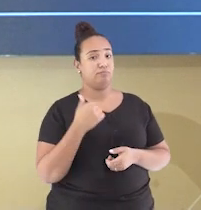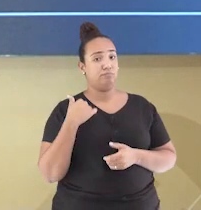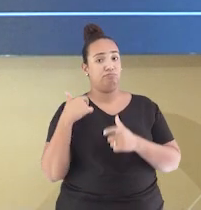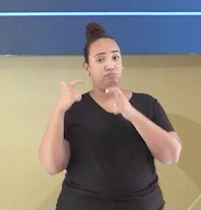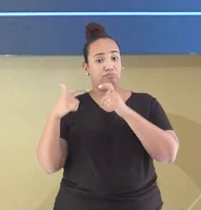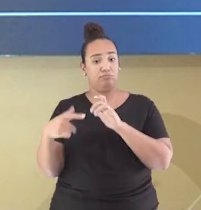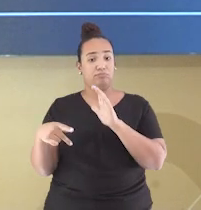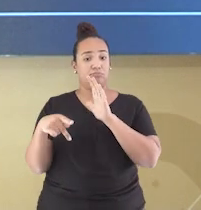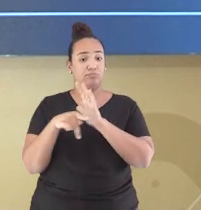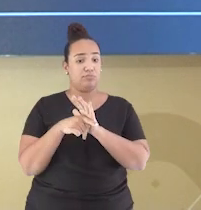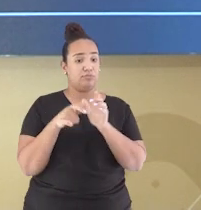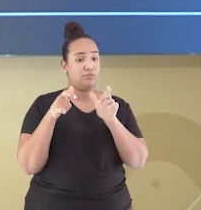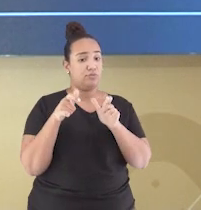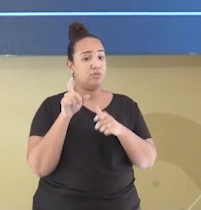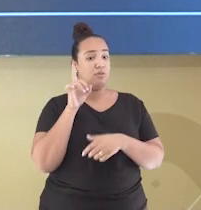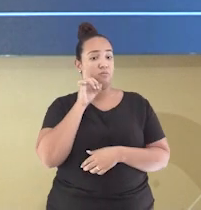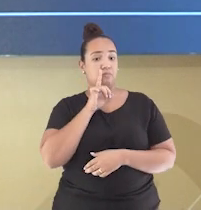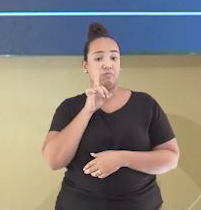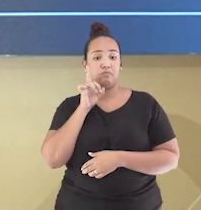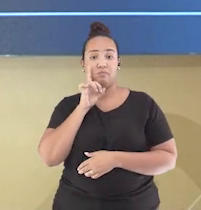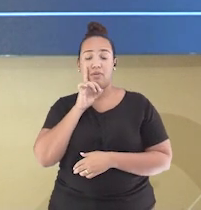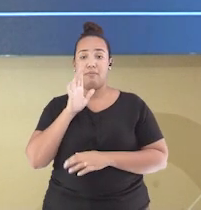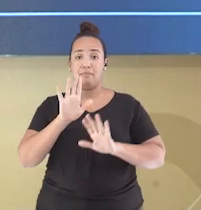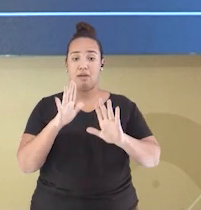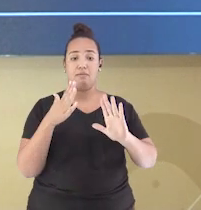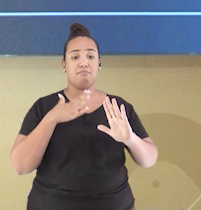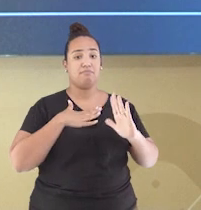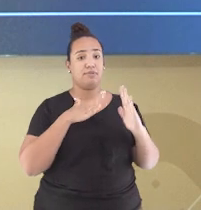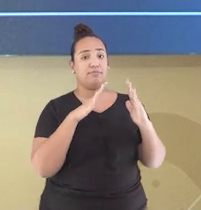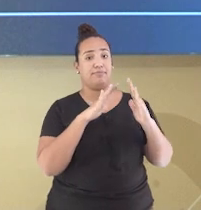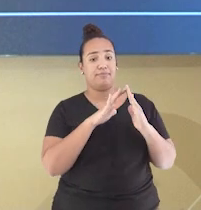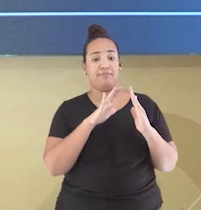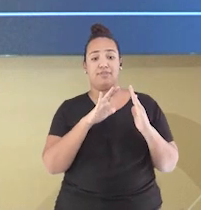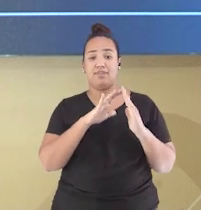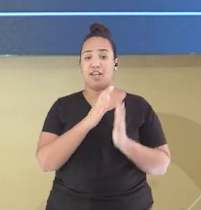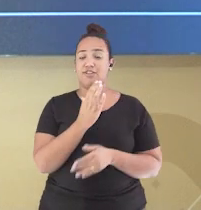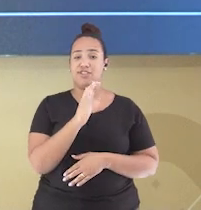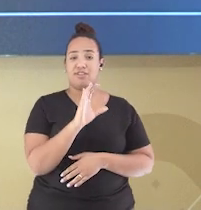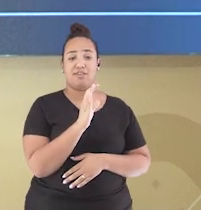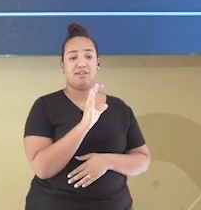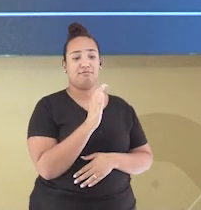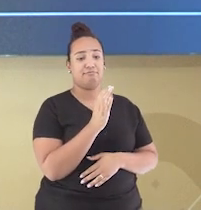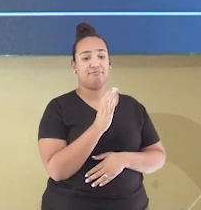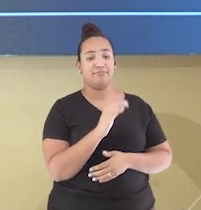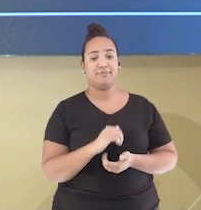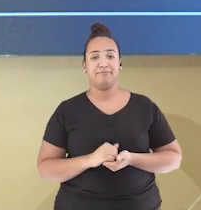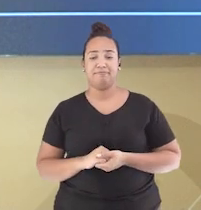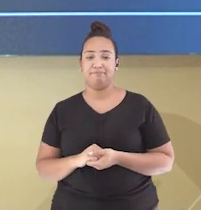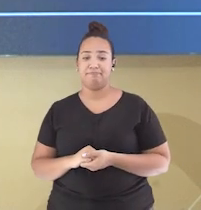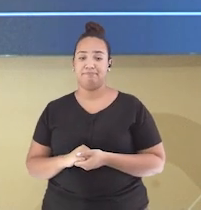Back to the land of California, to my sweet home, Chicago.